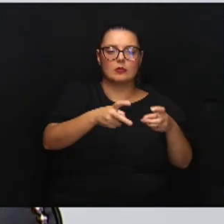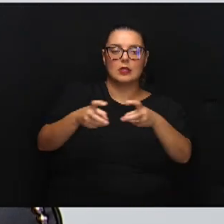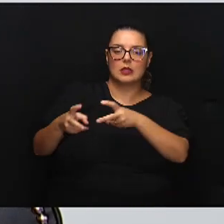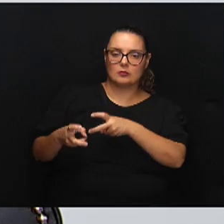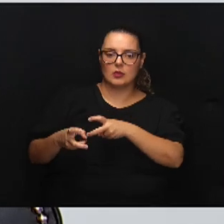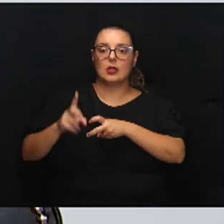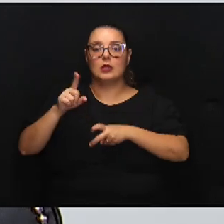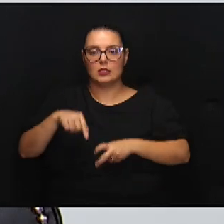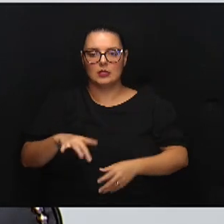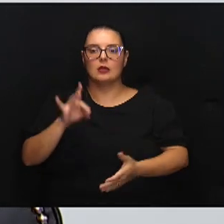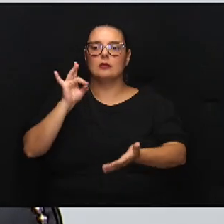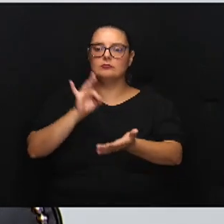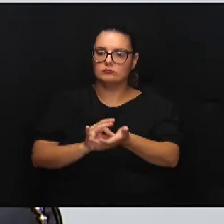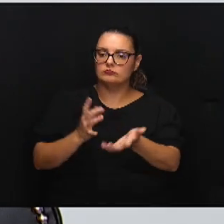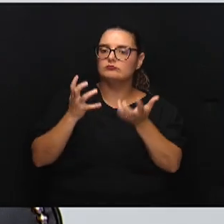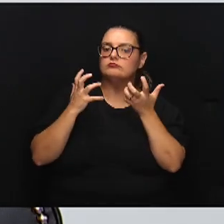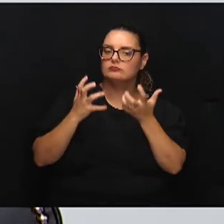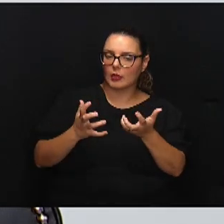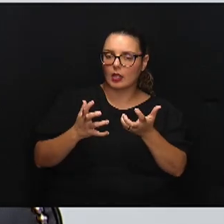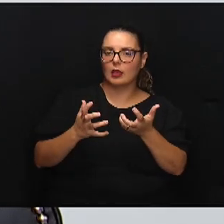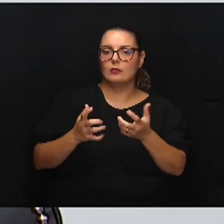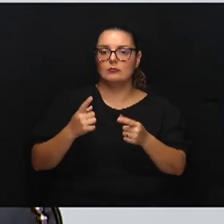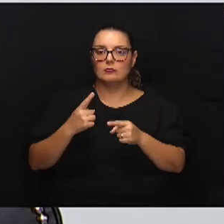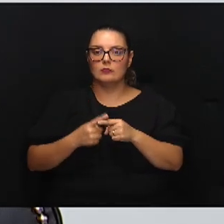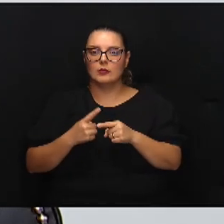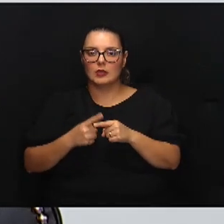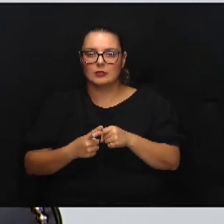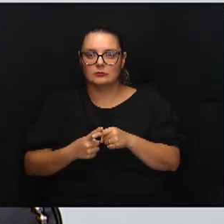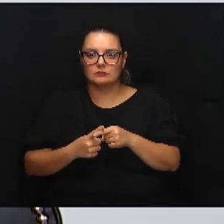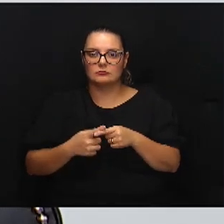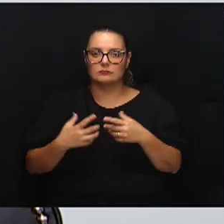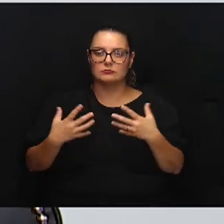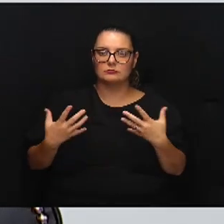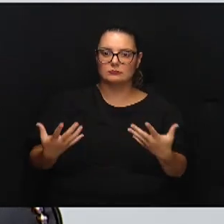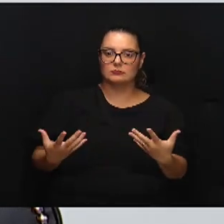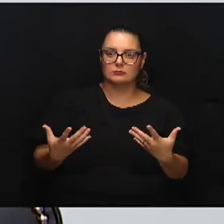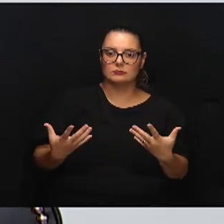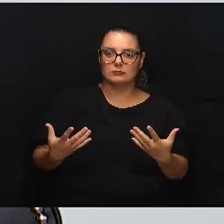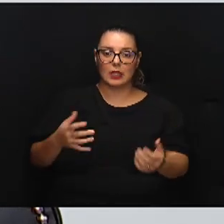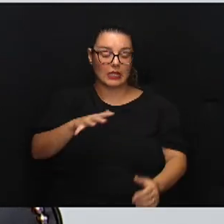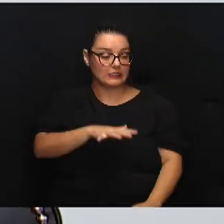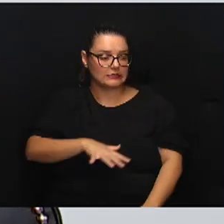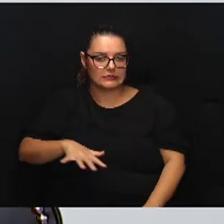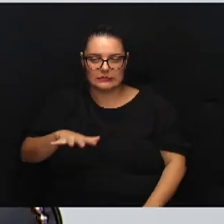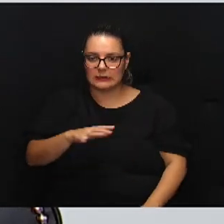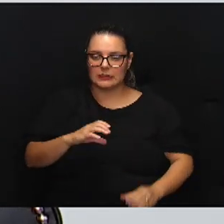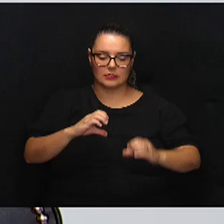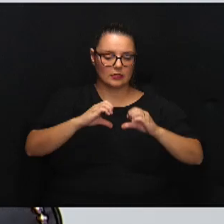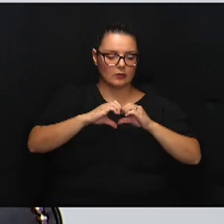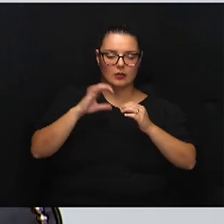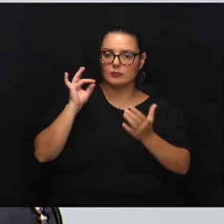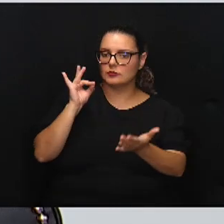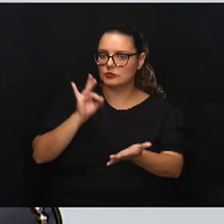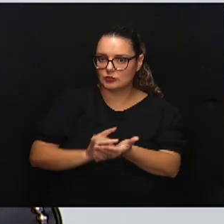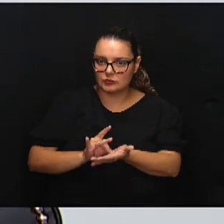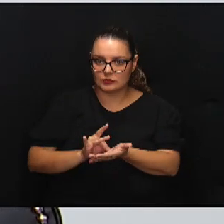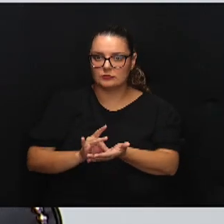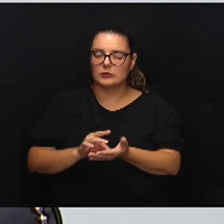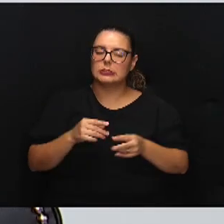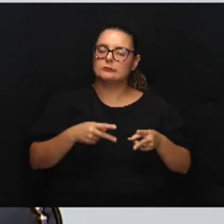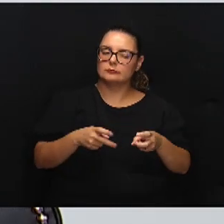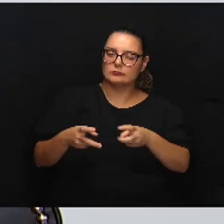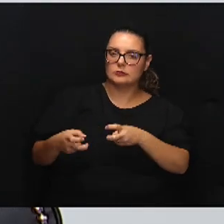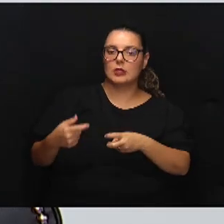aquilo que a gente quer, porque essa área é uma área que eu amo muito, então eu percebi que eu